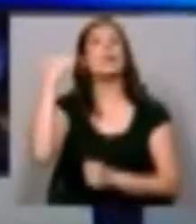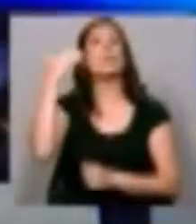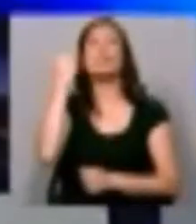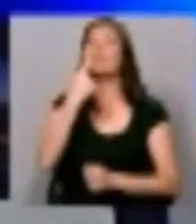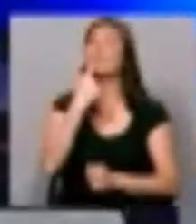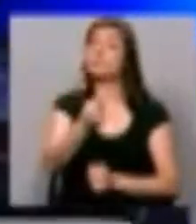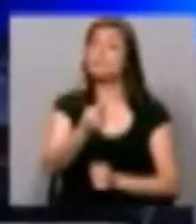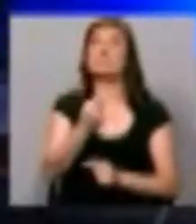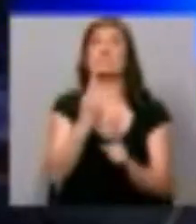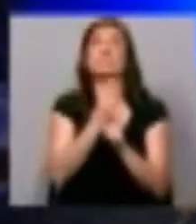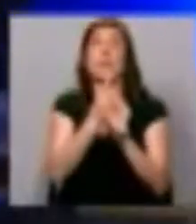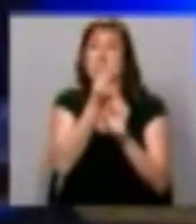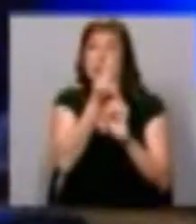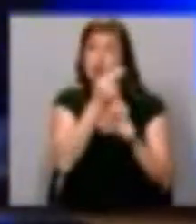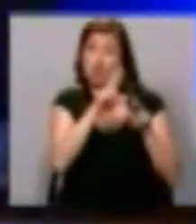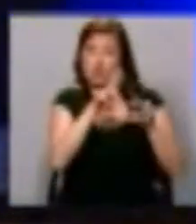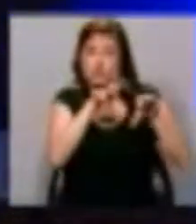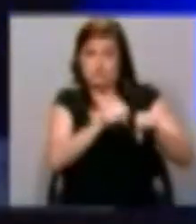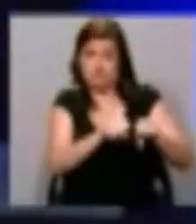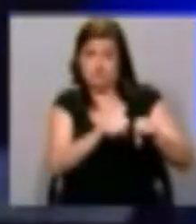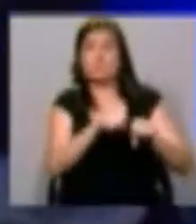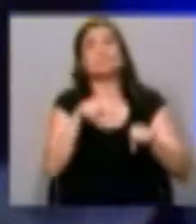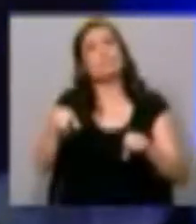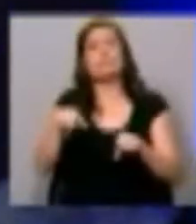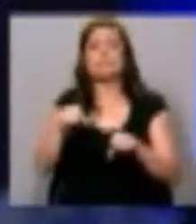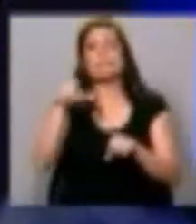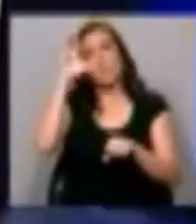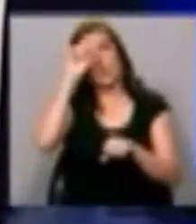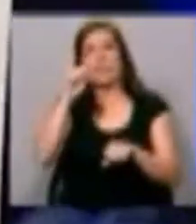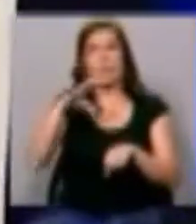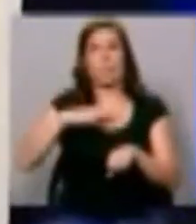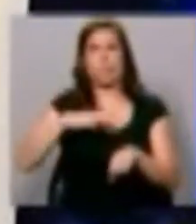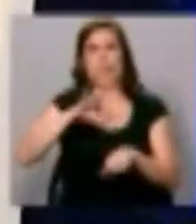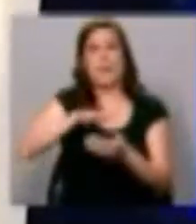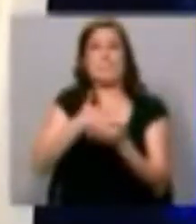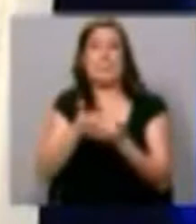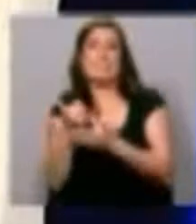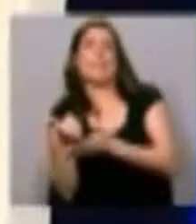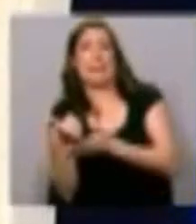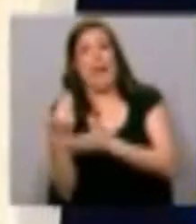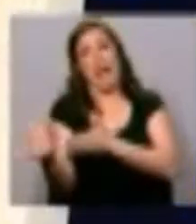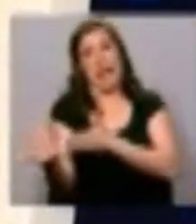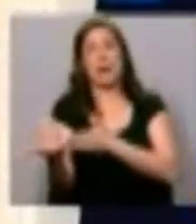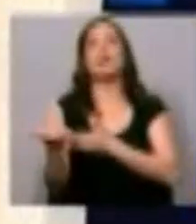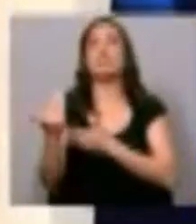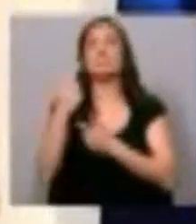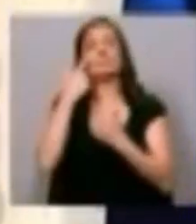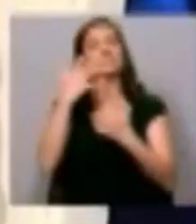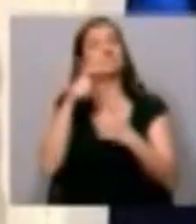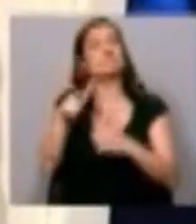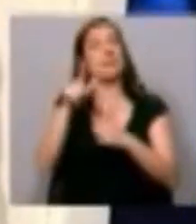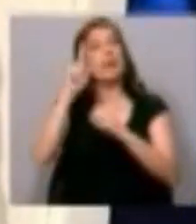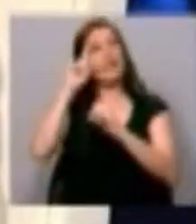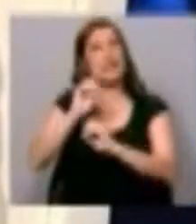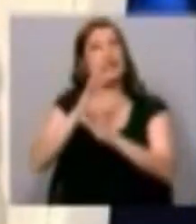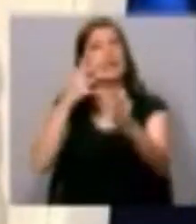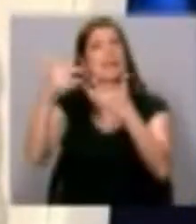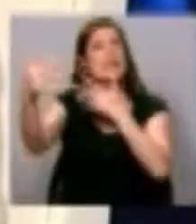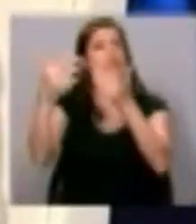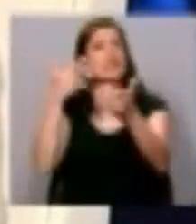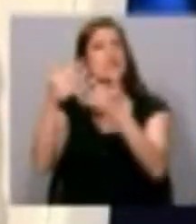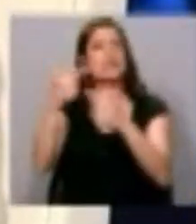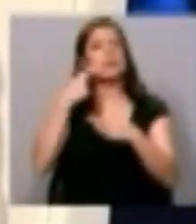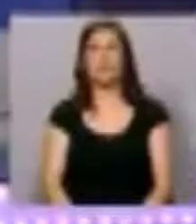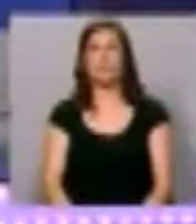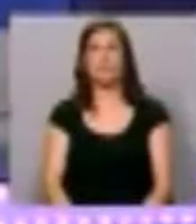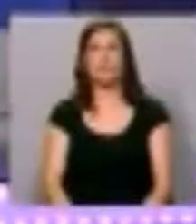As ativações foram o plano B do governo e que vêm demonstrar a falta de transparência do executivo para com os